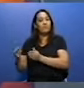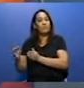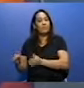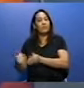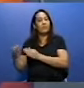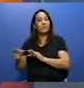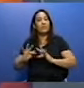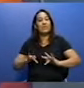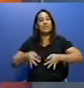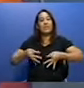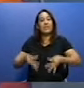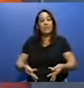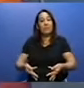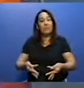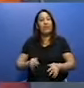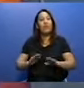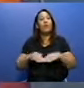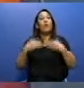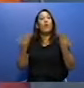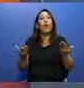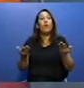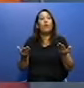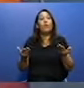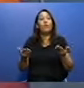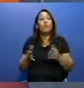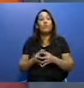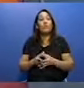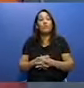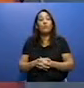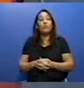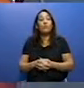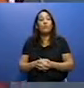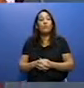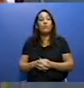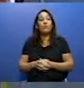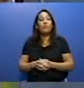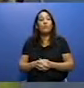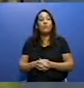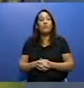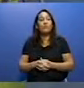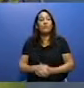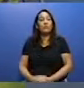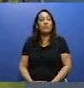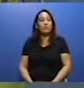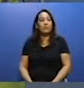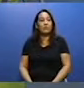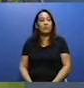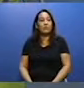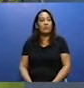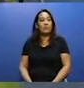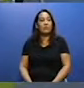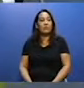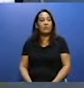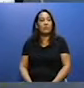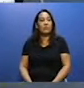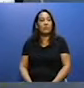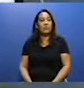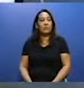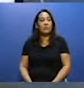está terminando na 20ª vez, qual é o emoji